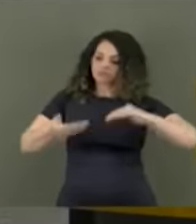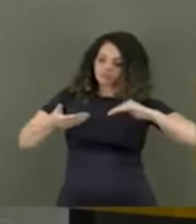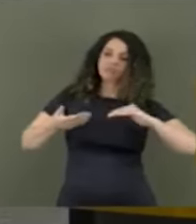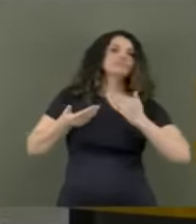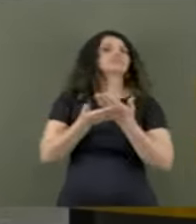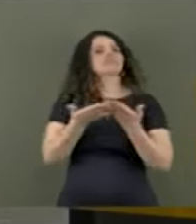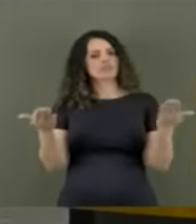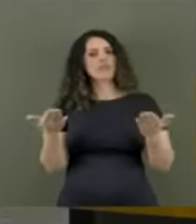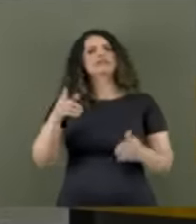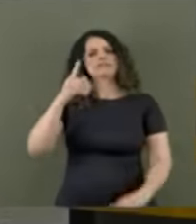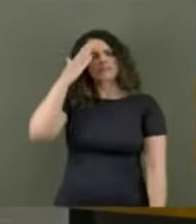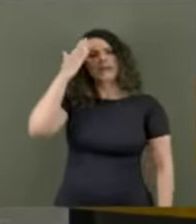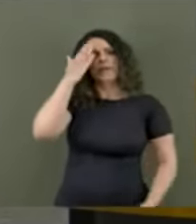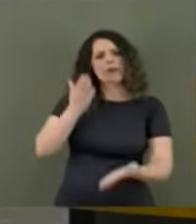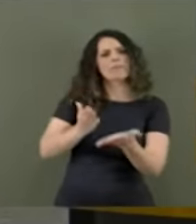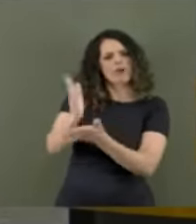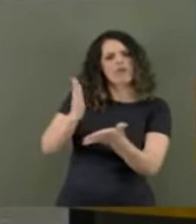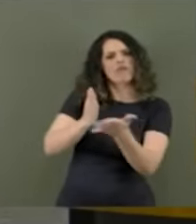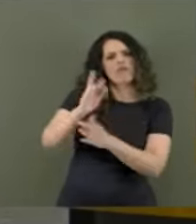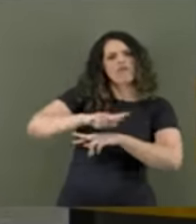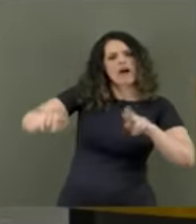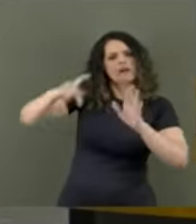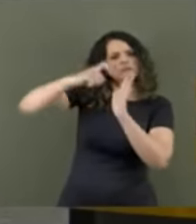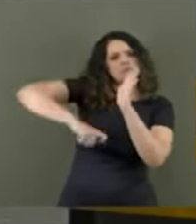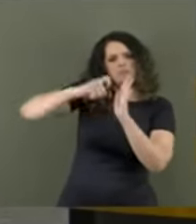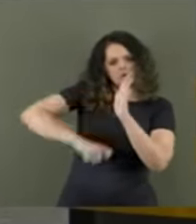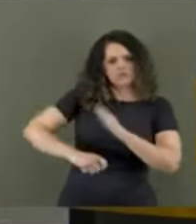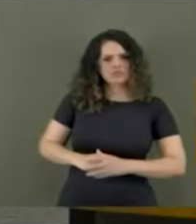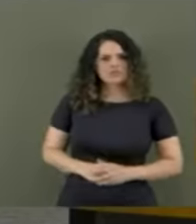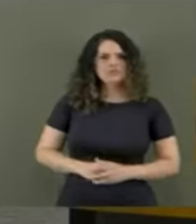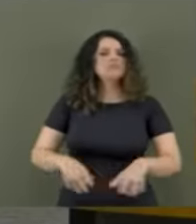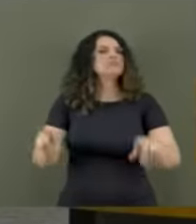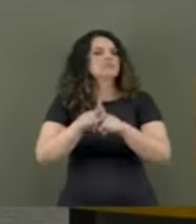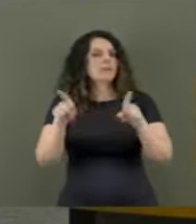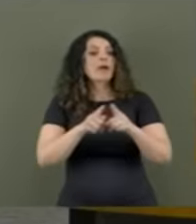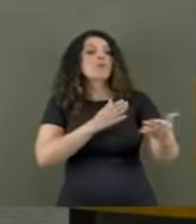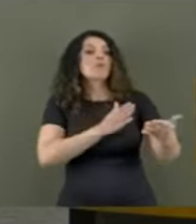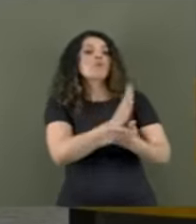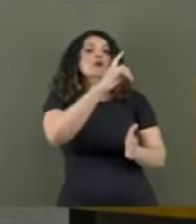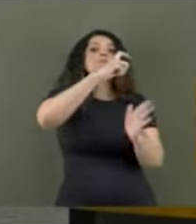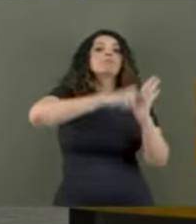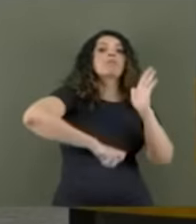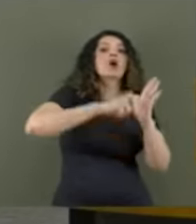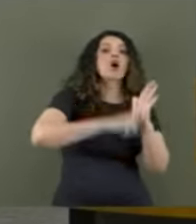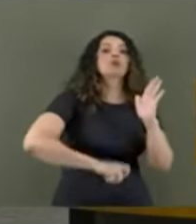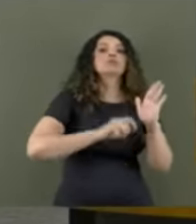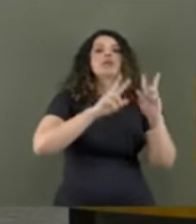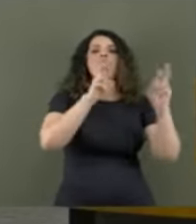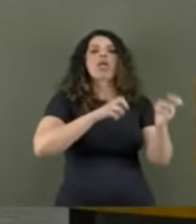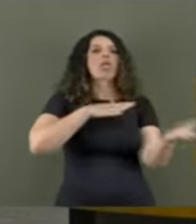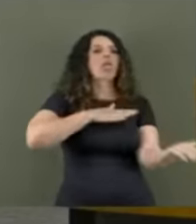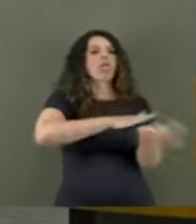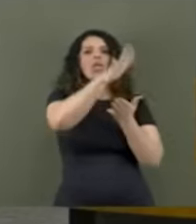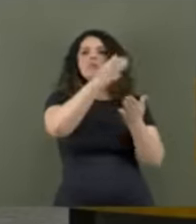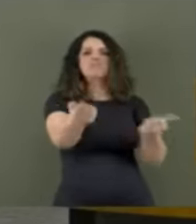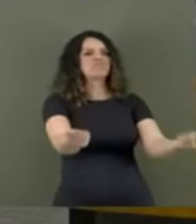congresso nacional aprovou divers impostos e inclusive aprovou impostos tratando o Congresso